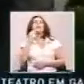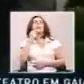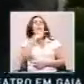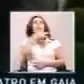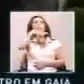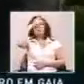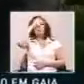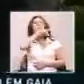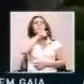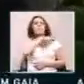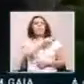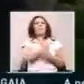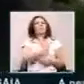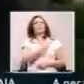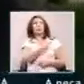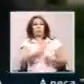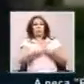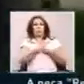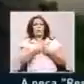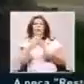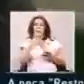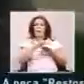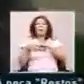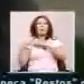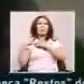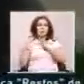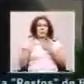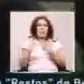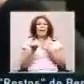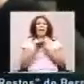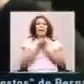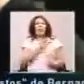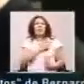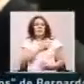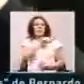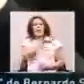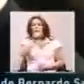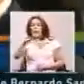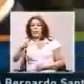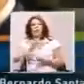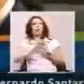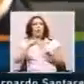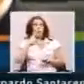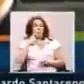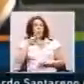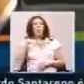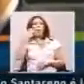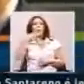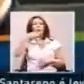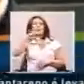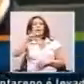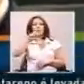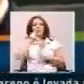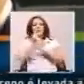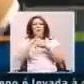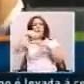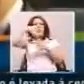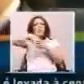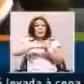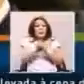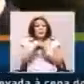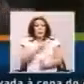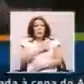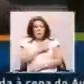forma, intervir? Bom, a responsabilidade das universidades só ocorre se, tendo sido a praxe feita dentro das instalações das